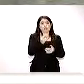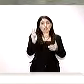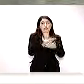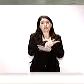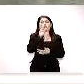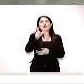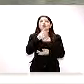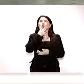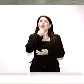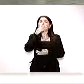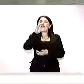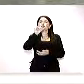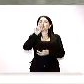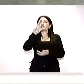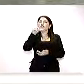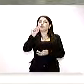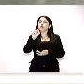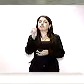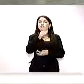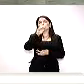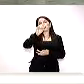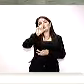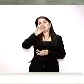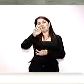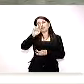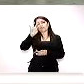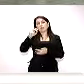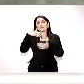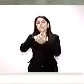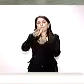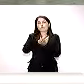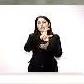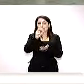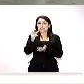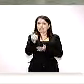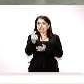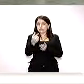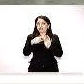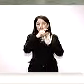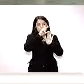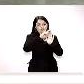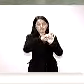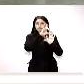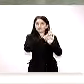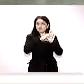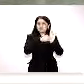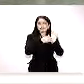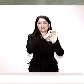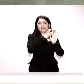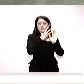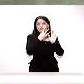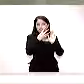Alberto Ribeiro conforme ao artigo 104 da 709 oficio inclusive ao